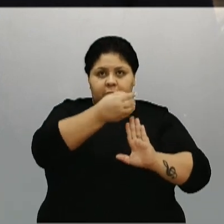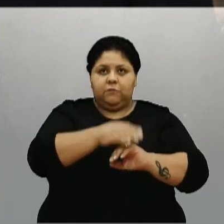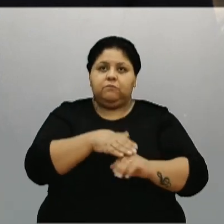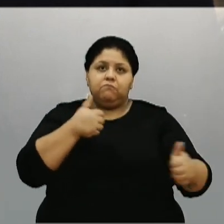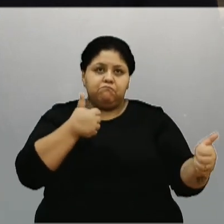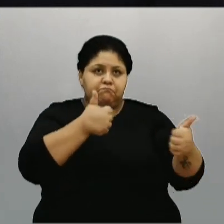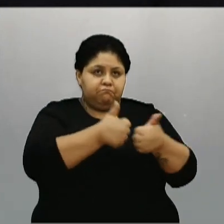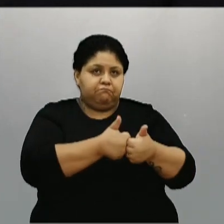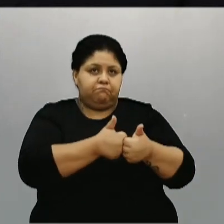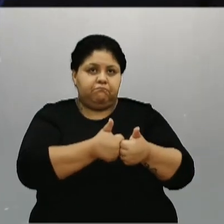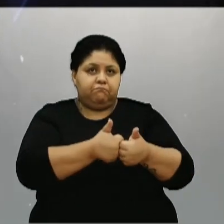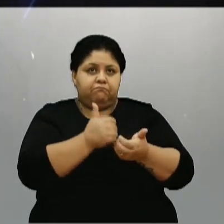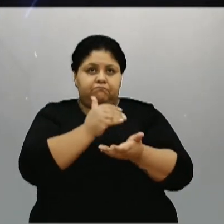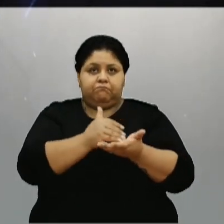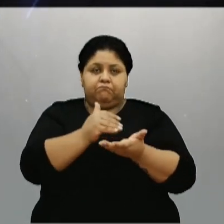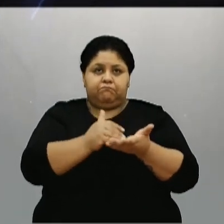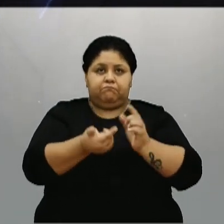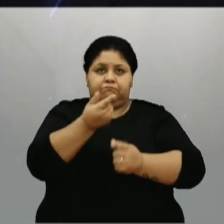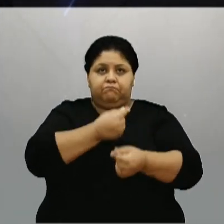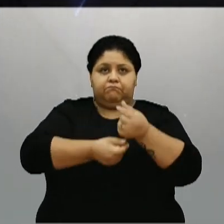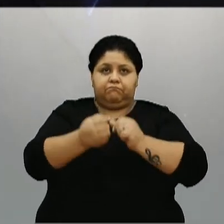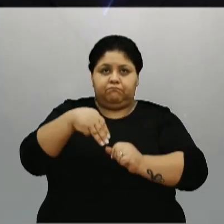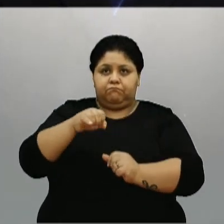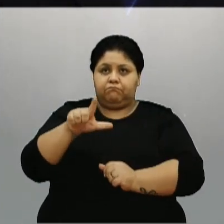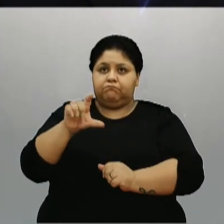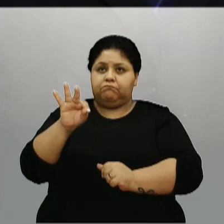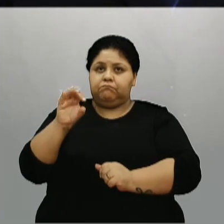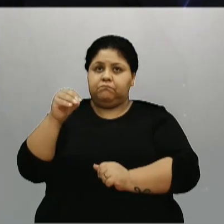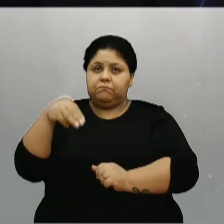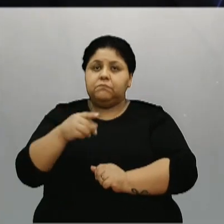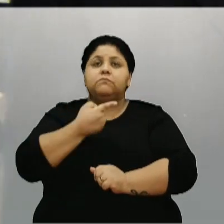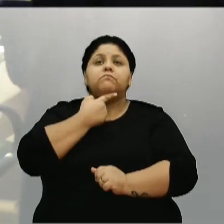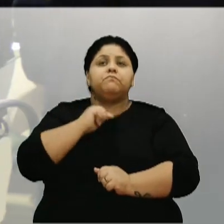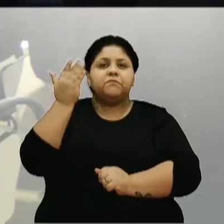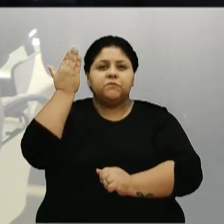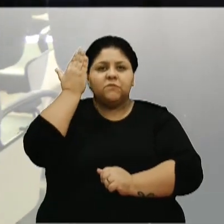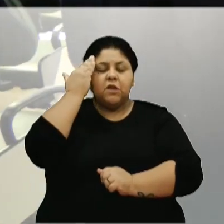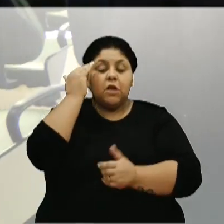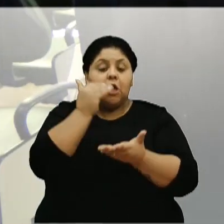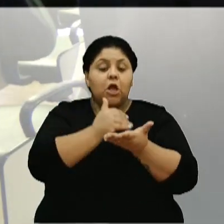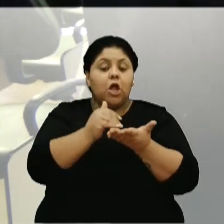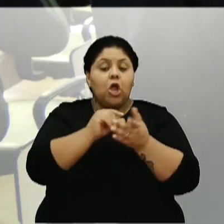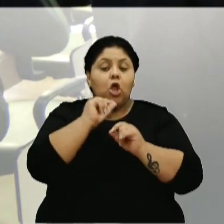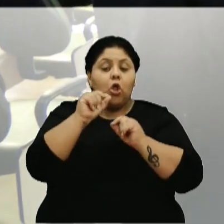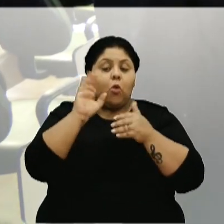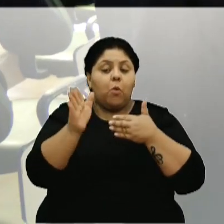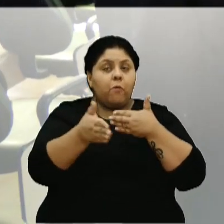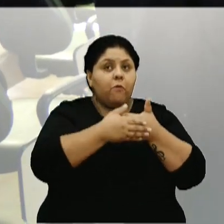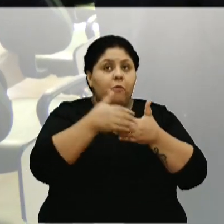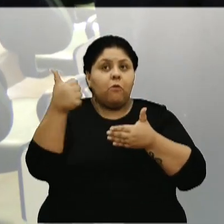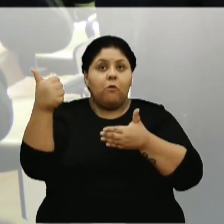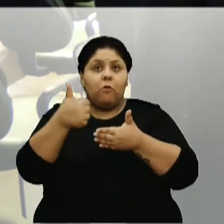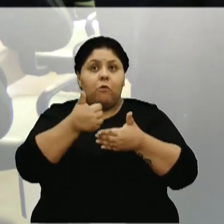meu lado já está comigo o secretário de Gestão e Finanças, Milton Balbinotti. Gostaria de saber de você, secretário, como fecha esse primeiro